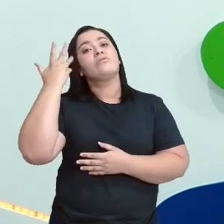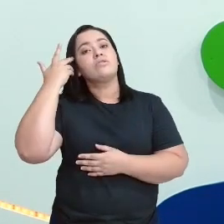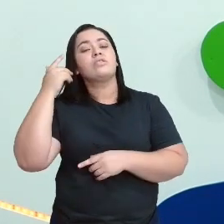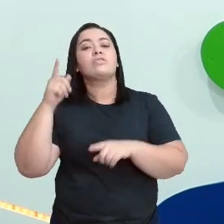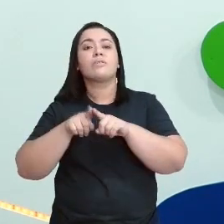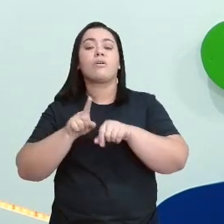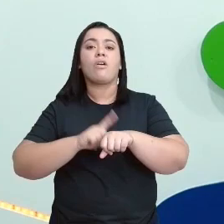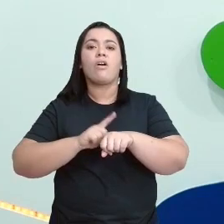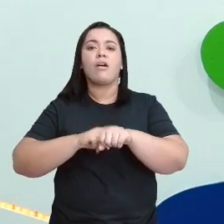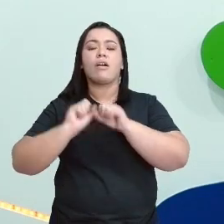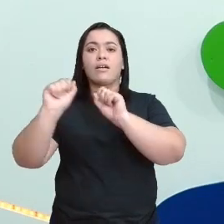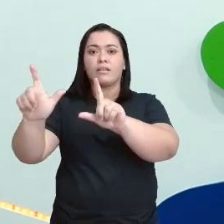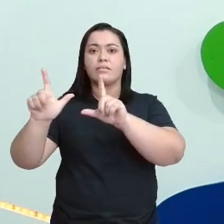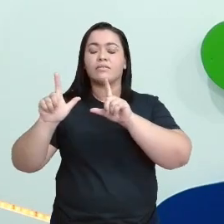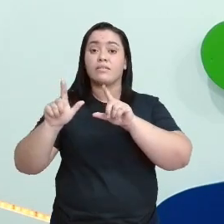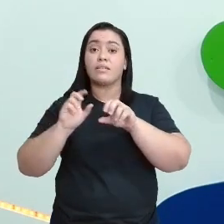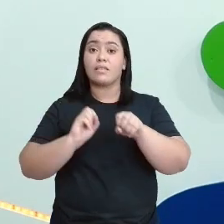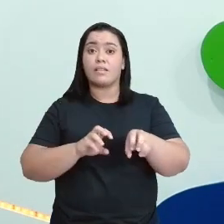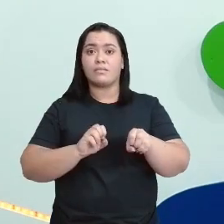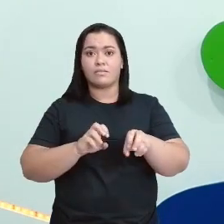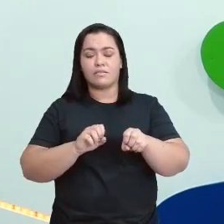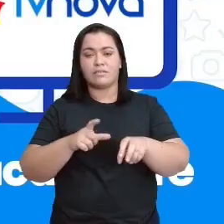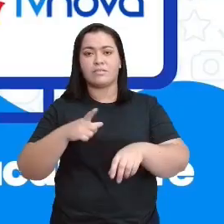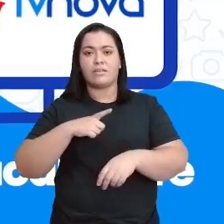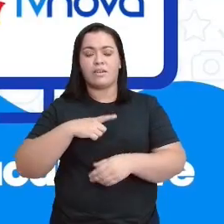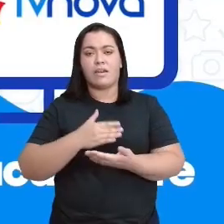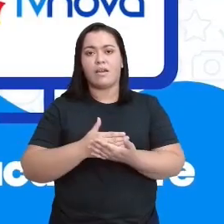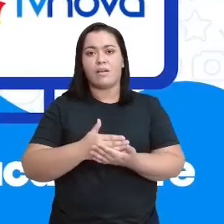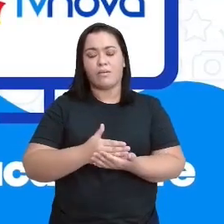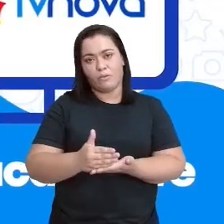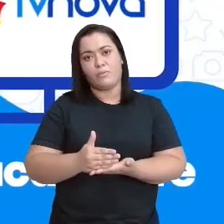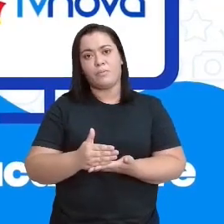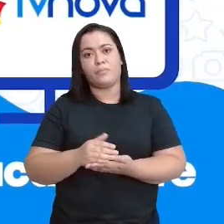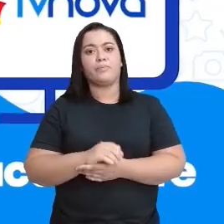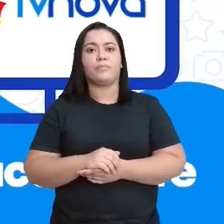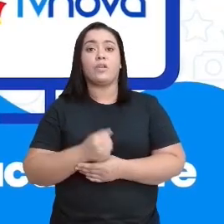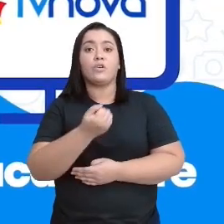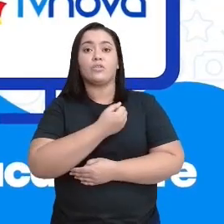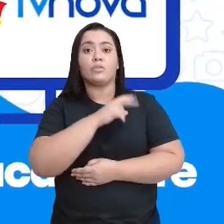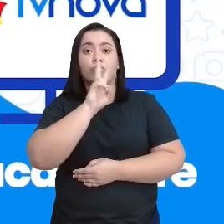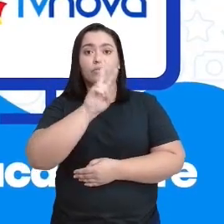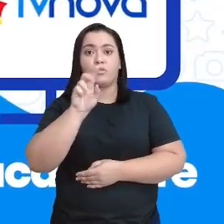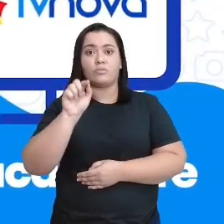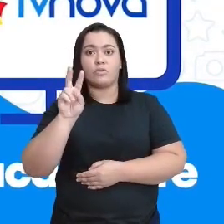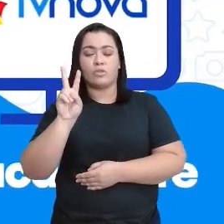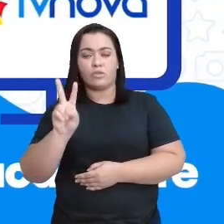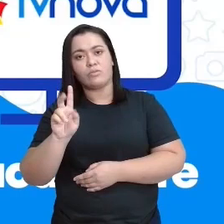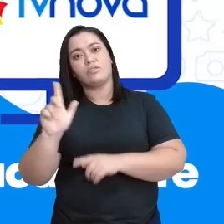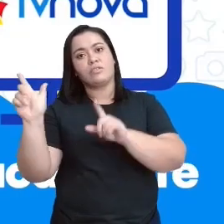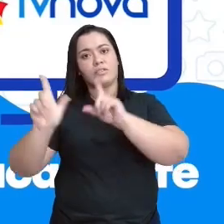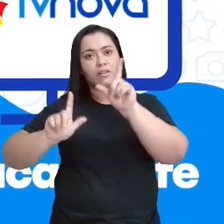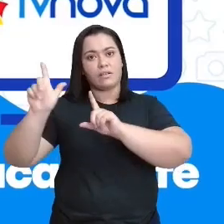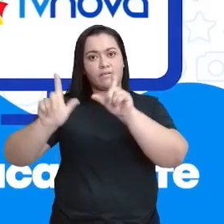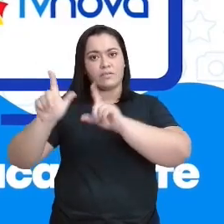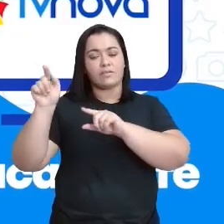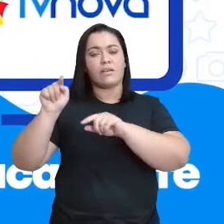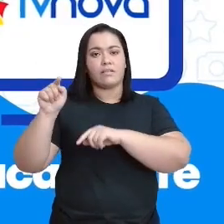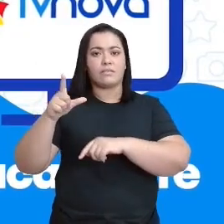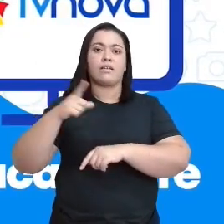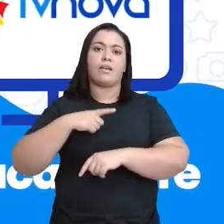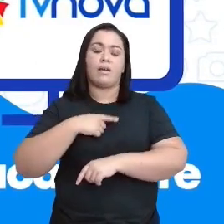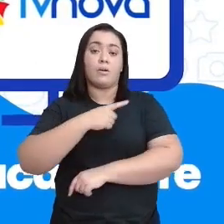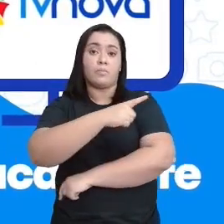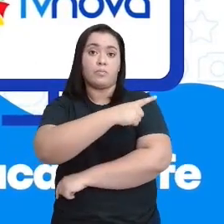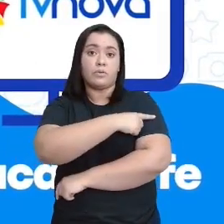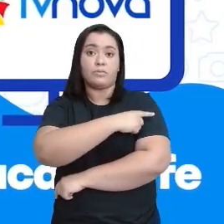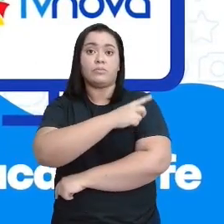de exibição das aulas para os anos iniciais. O canal 22.2 da TV Nova é dedicado às aulas do